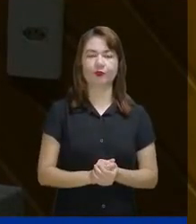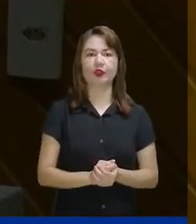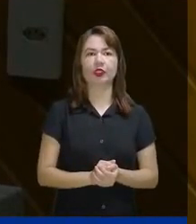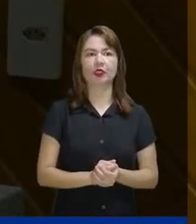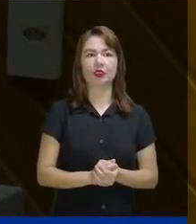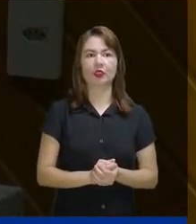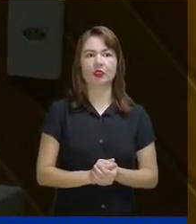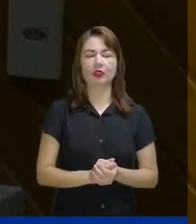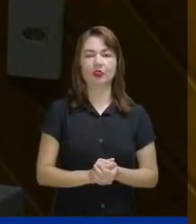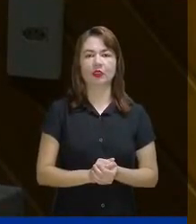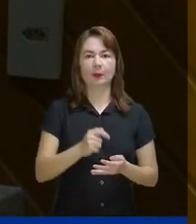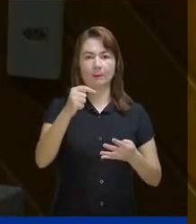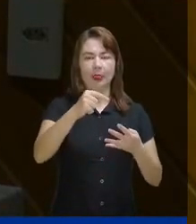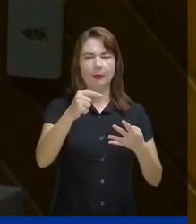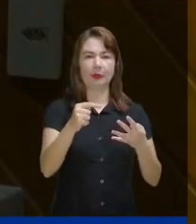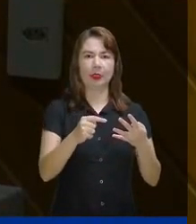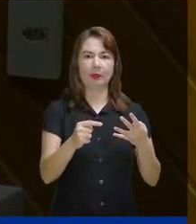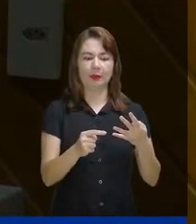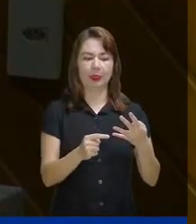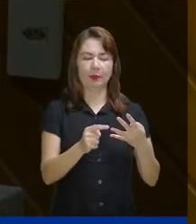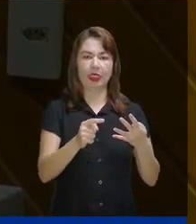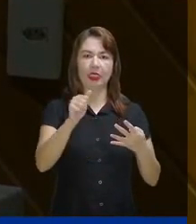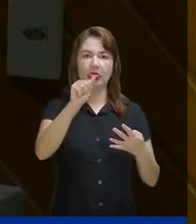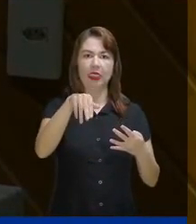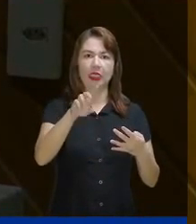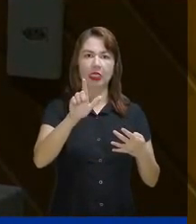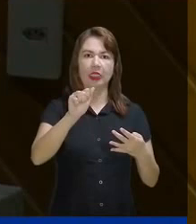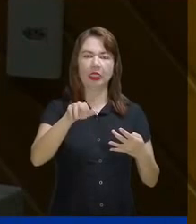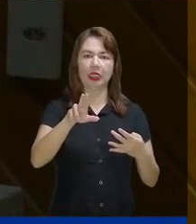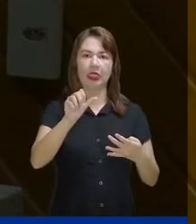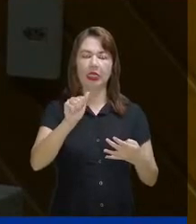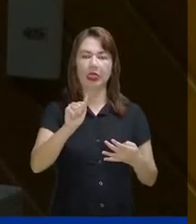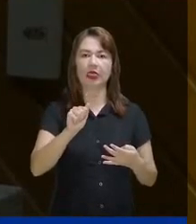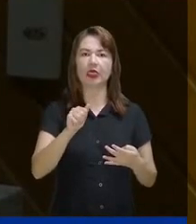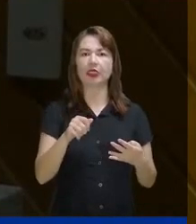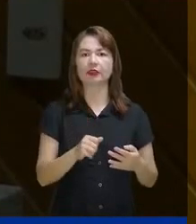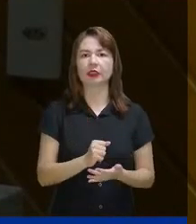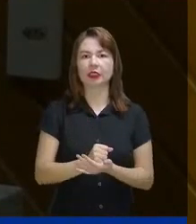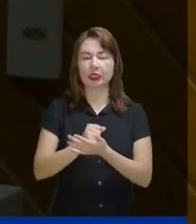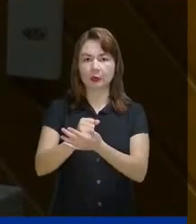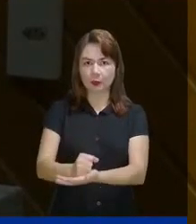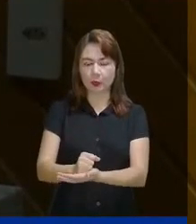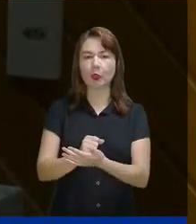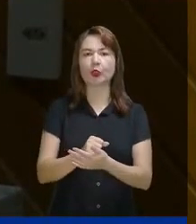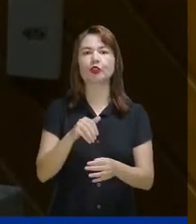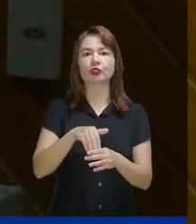R$ 2.000, Alan Cardoso dos Santos, cabo eleitoral, Ana